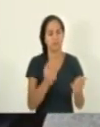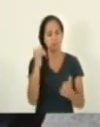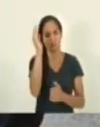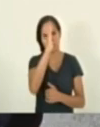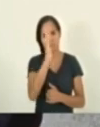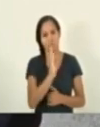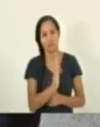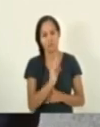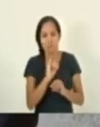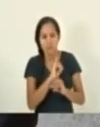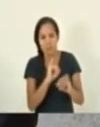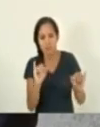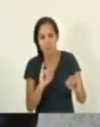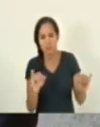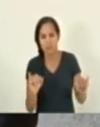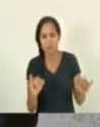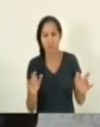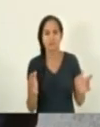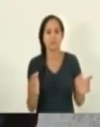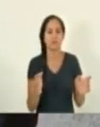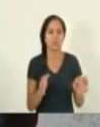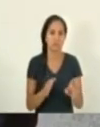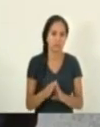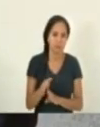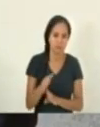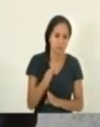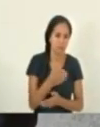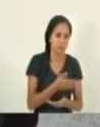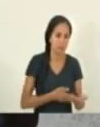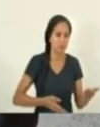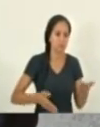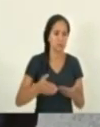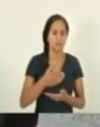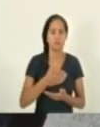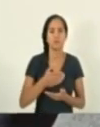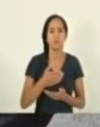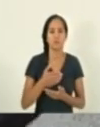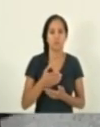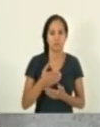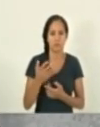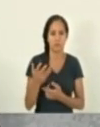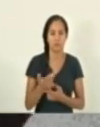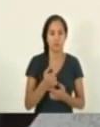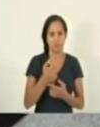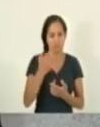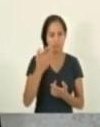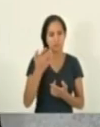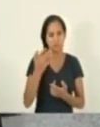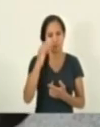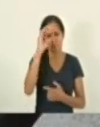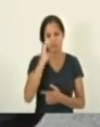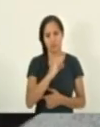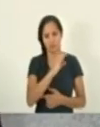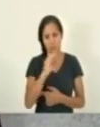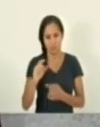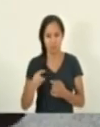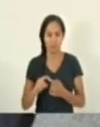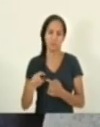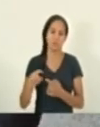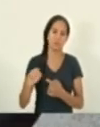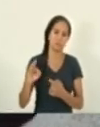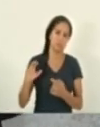e formando um grande quadro de artistas católicos. Nós temos aí Padre Fábio de Mello, Dunga,